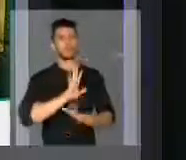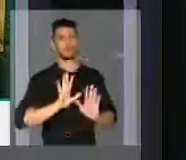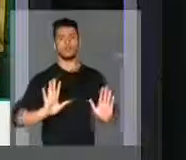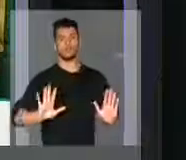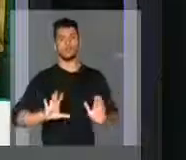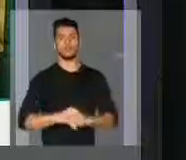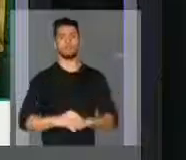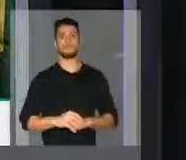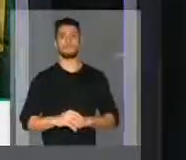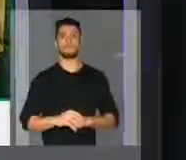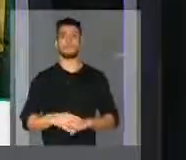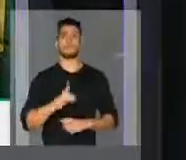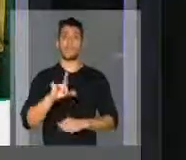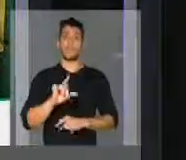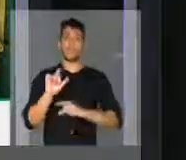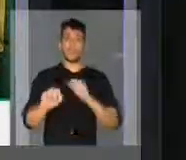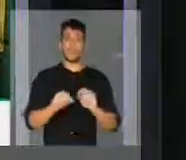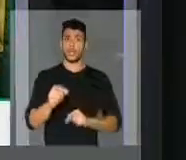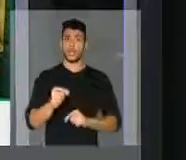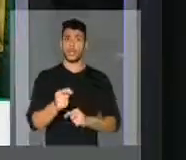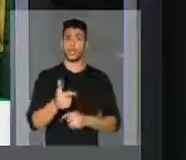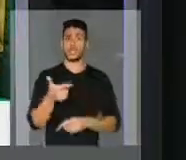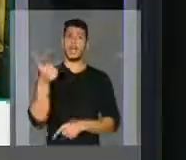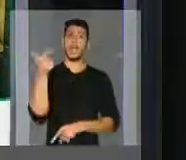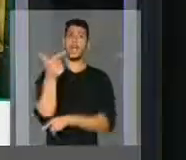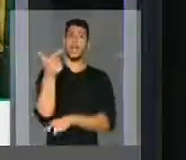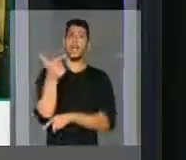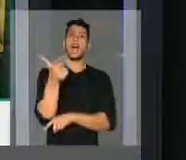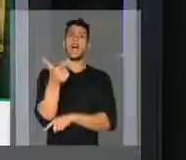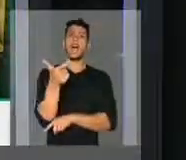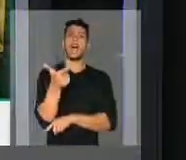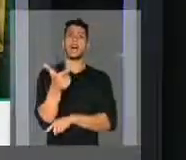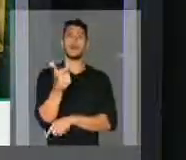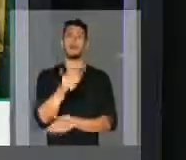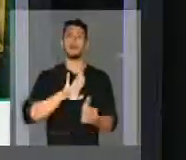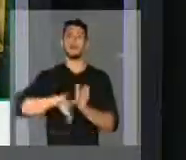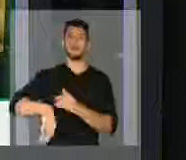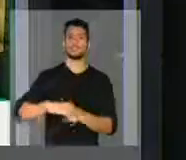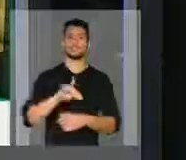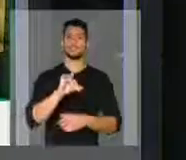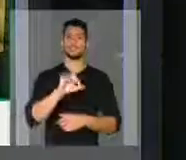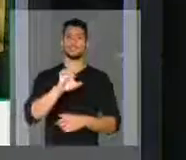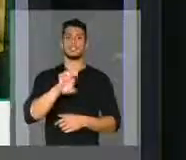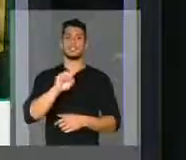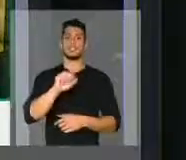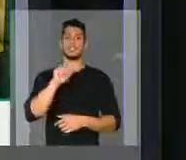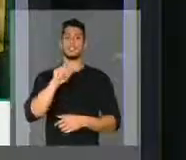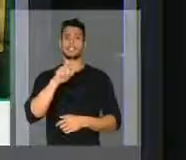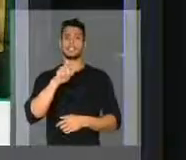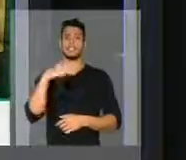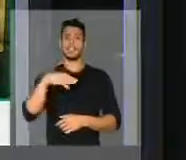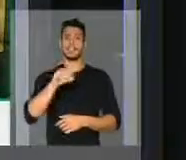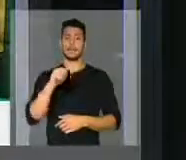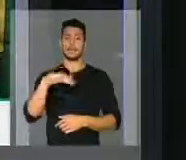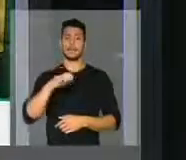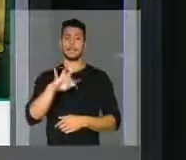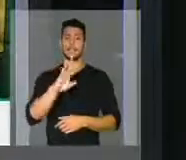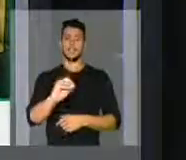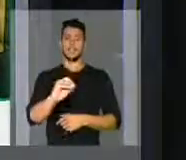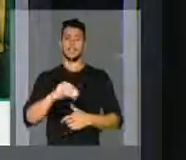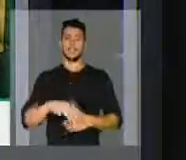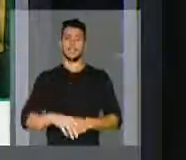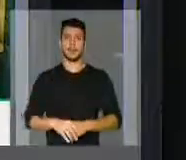Eu quero falar a questão do desarmamento, que nós vamos ter que discutir. Eu só quero começar e